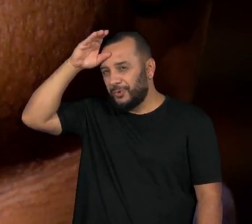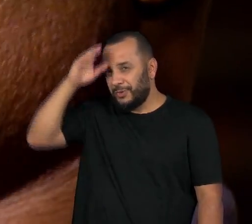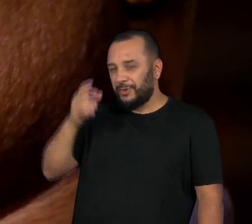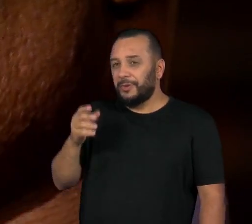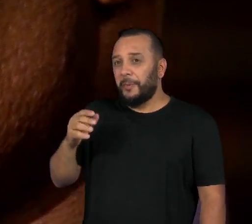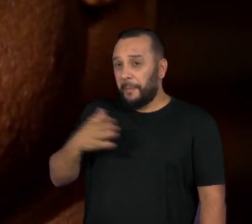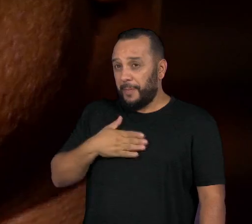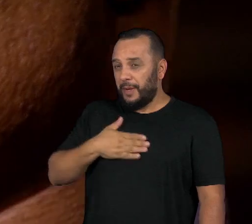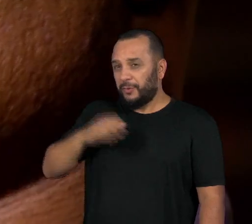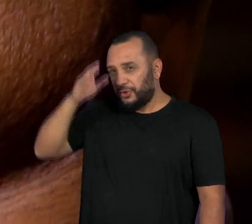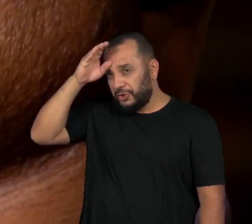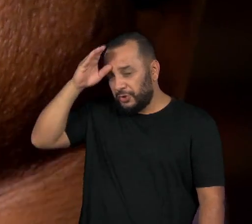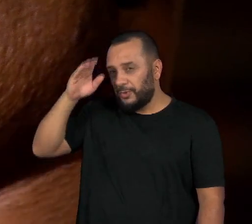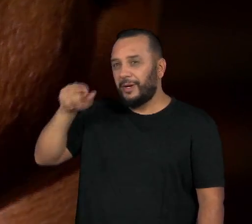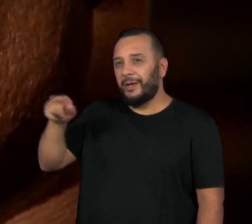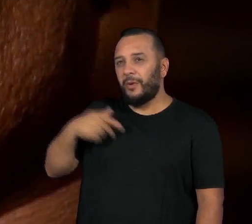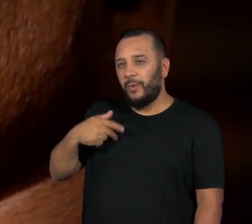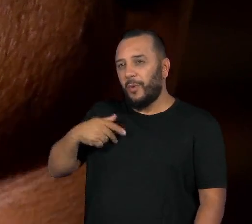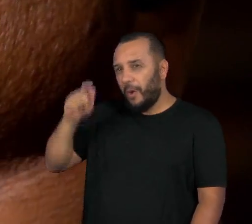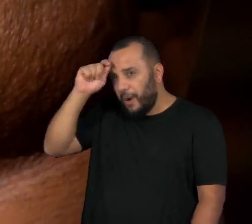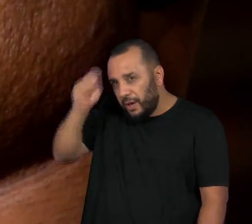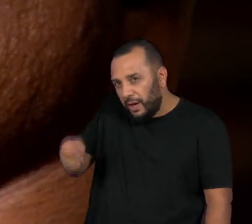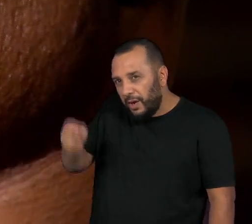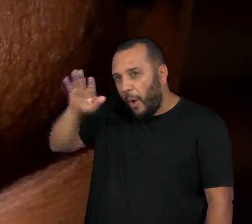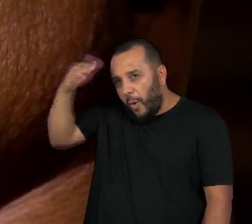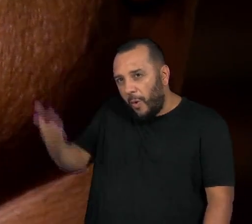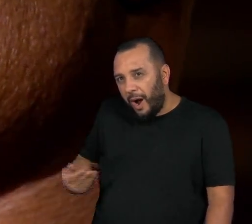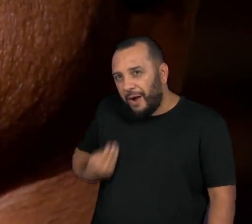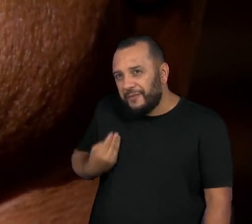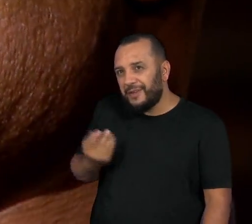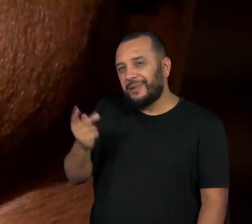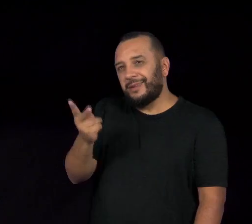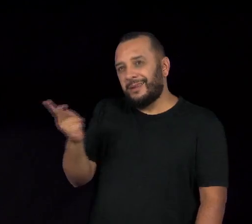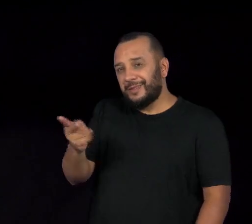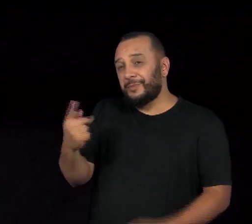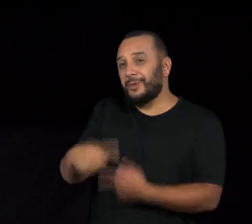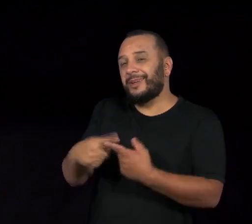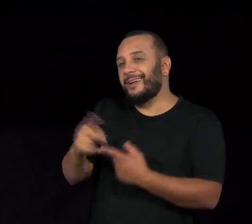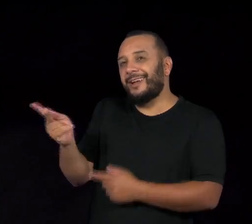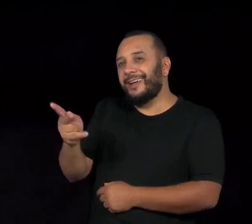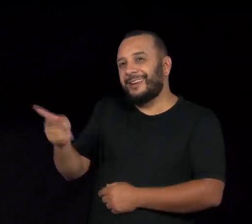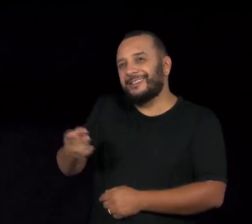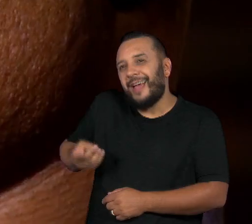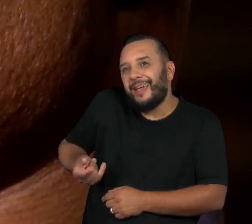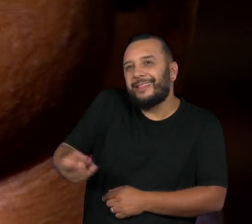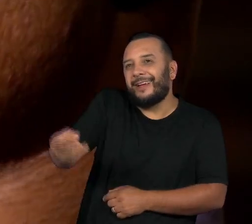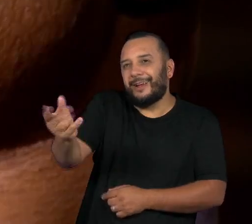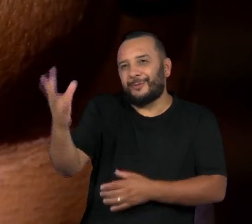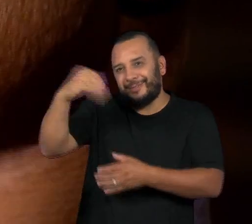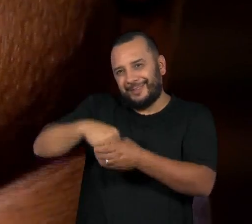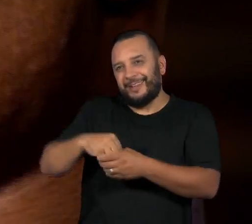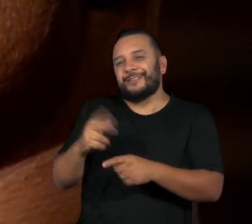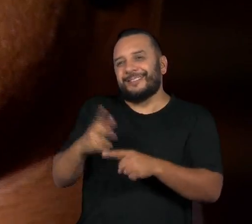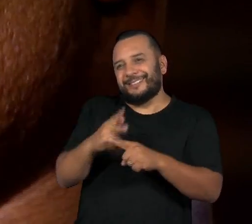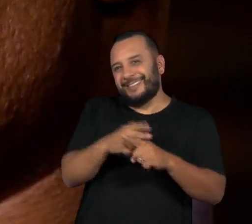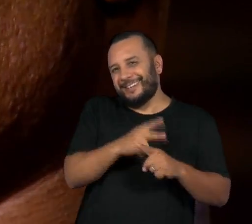estão imortalizados nessa série, né? E como, né? E isso é muito legal. Eles sempre estiveram imortalizados